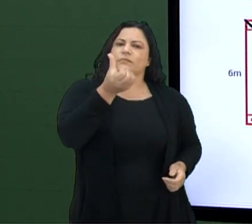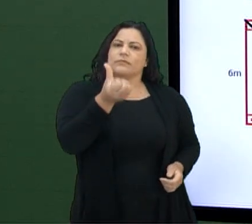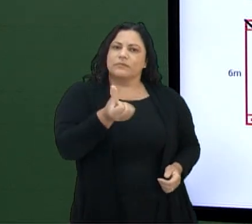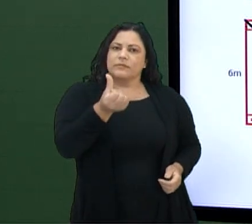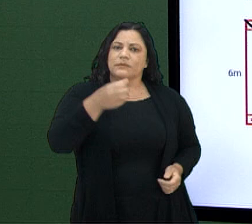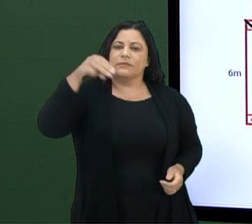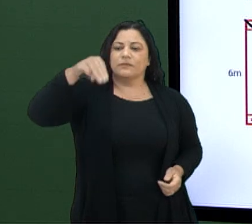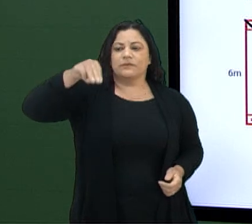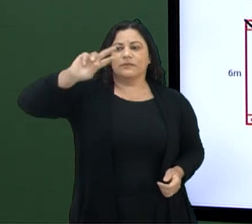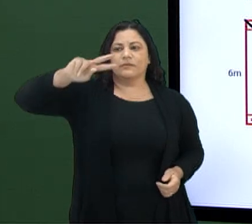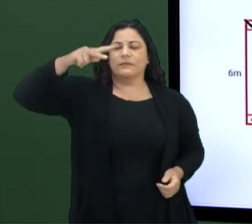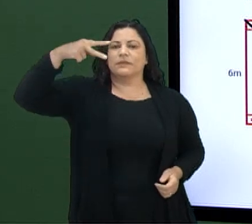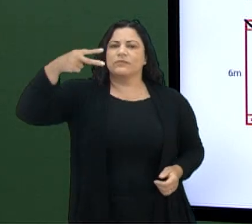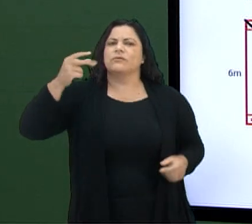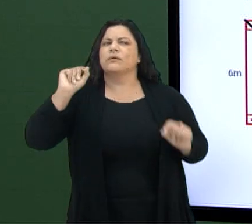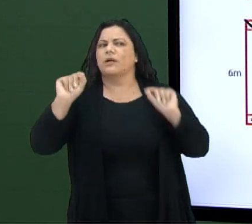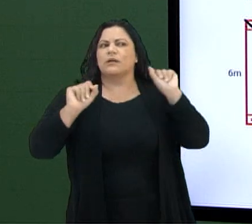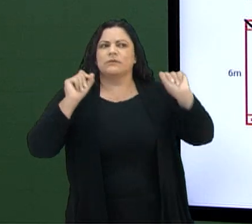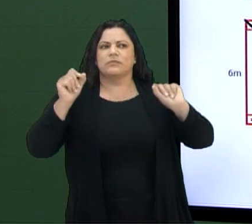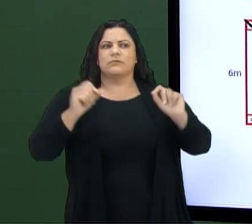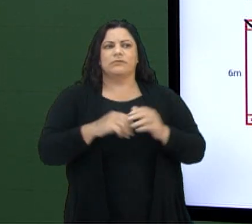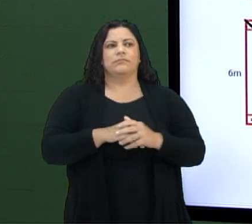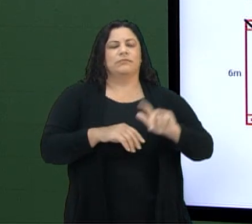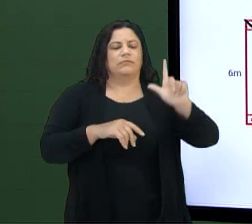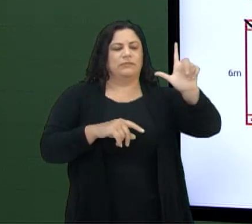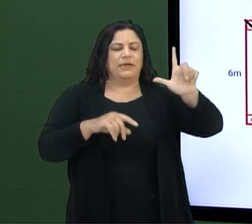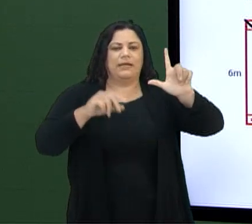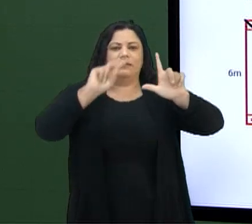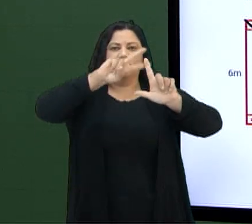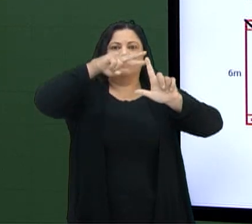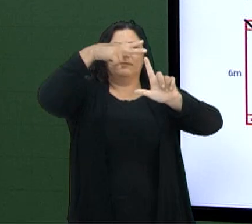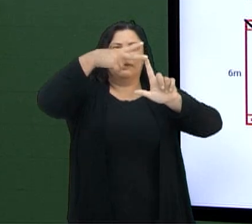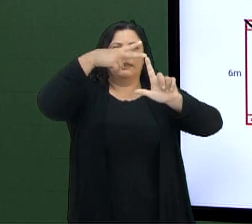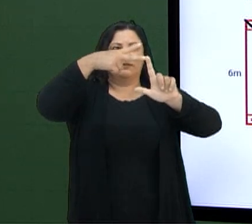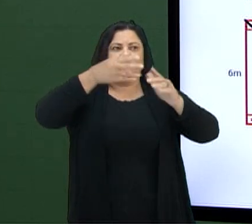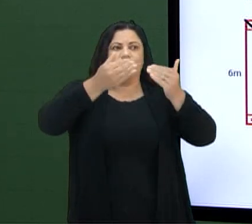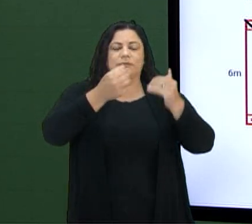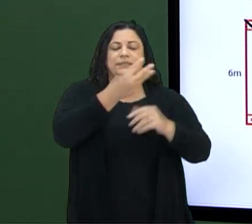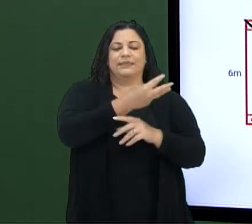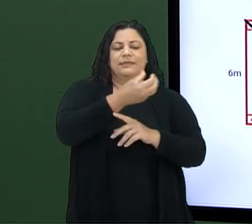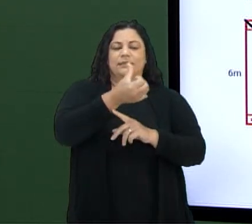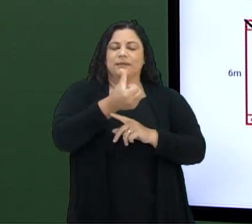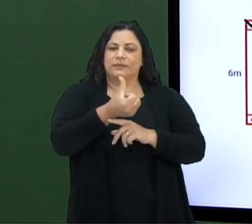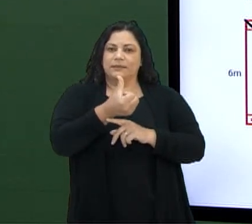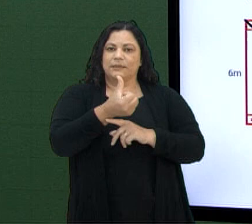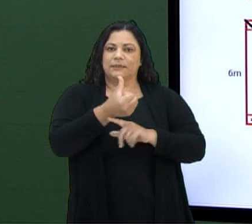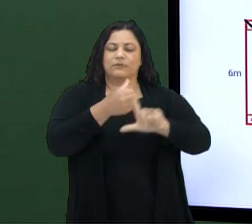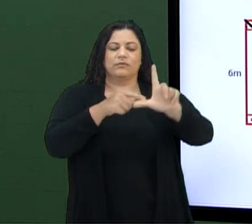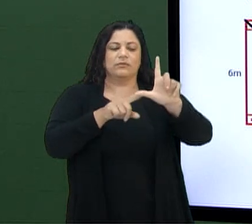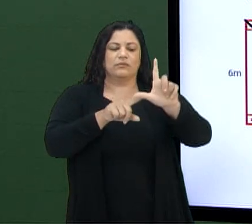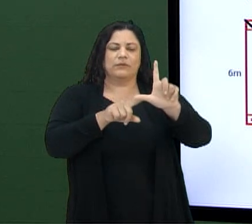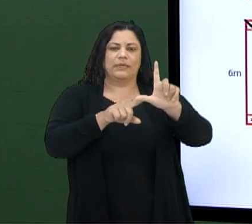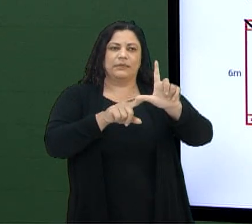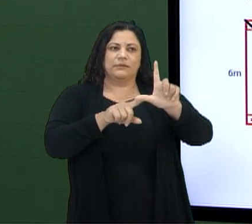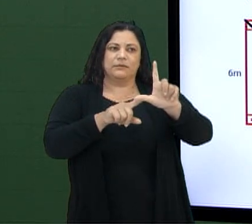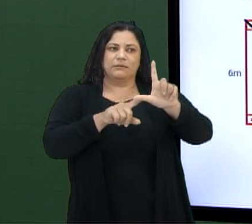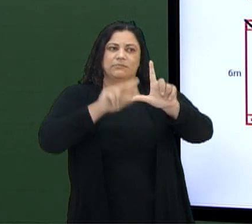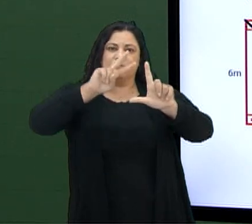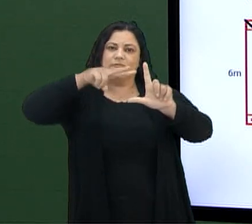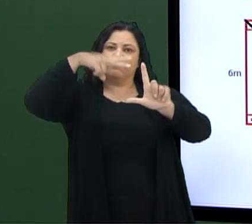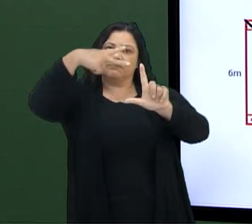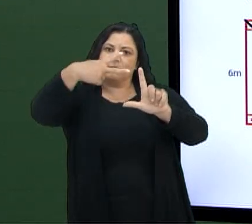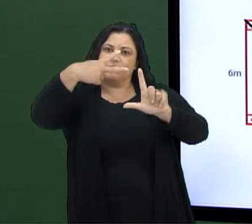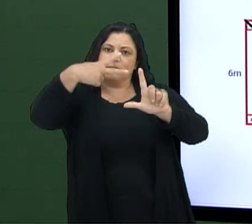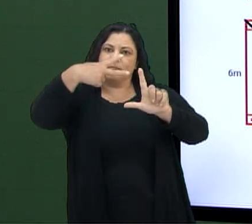então, coloco no lugar do A, eu coloco 36 e encontro o valor do L, que é o lado, tá? O lado